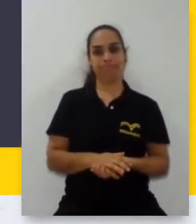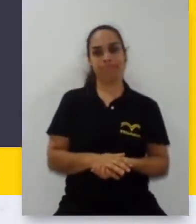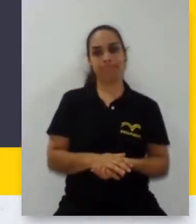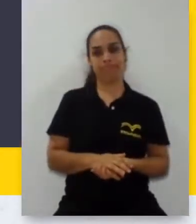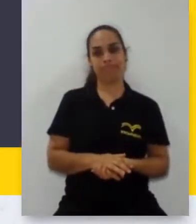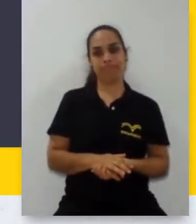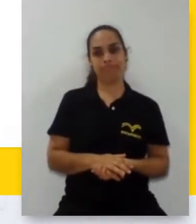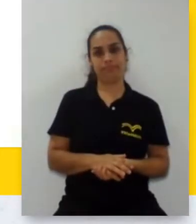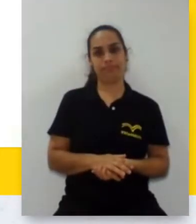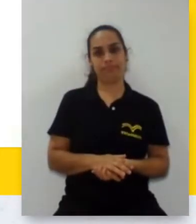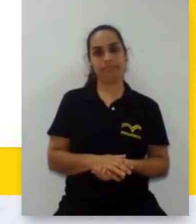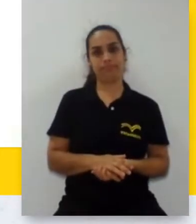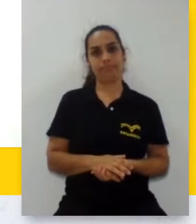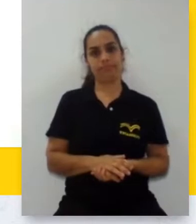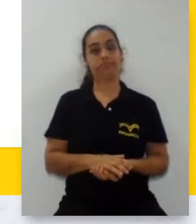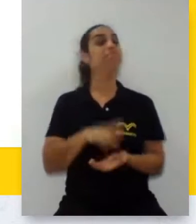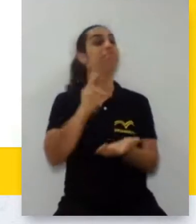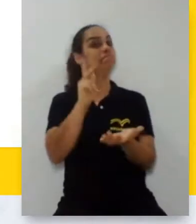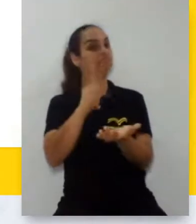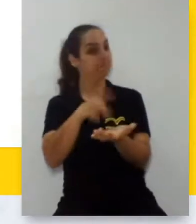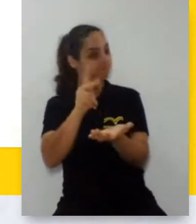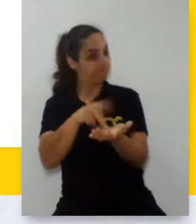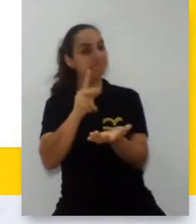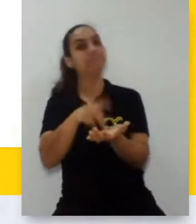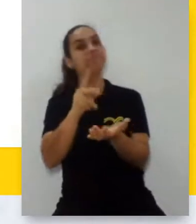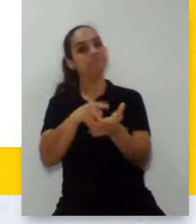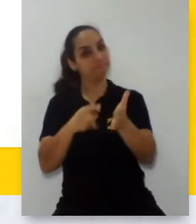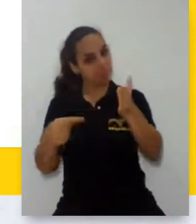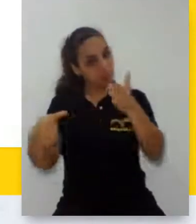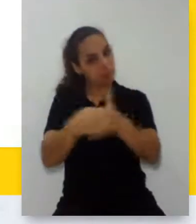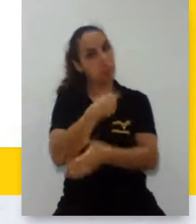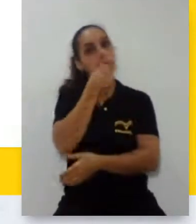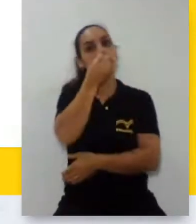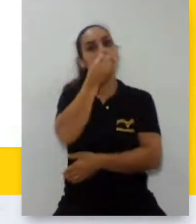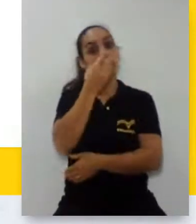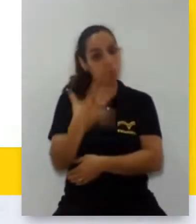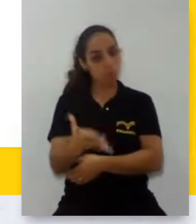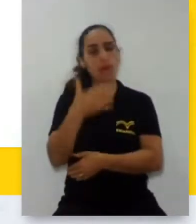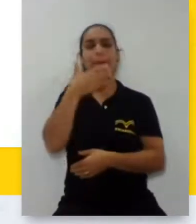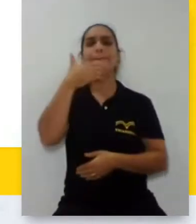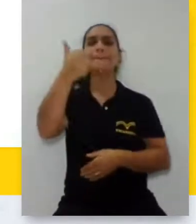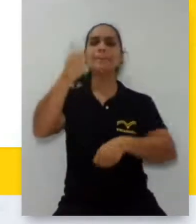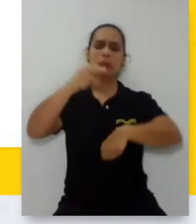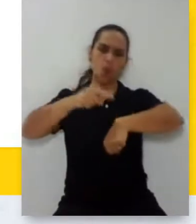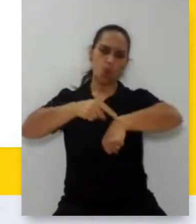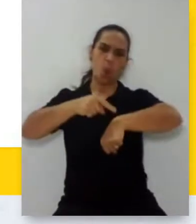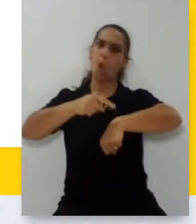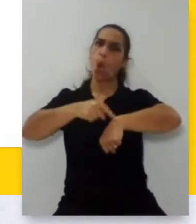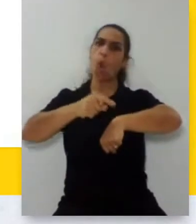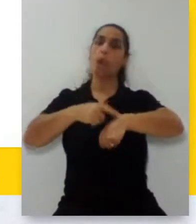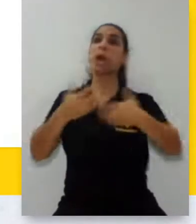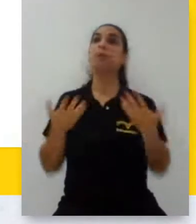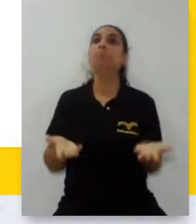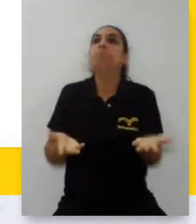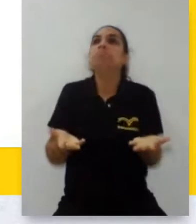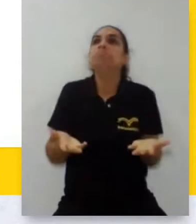Realmente, é uma pergunta muito boa. Assim, qual o melhor horário? É aquele que se adapta a você. Nós temos um ciclo